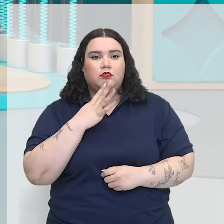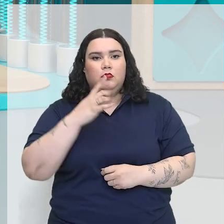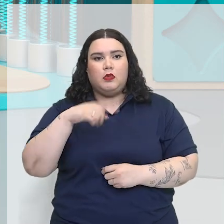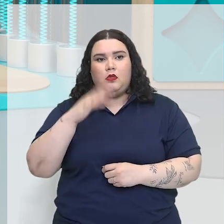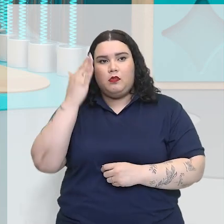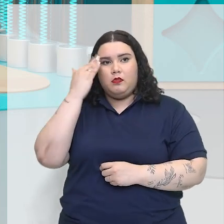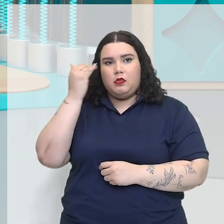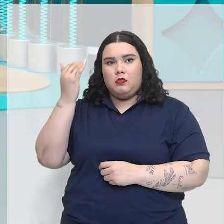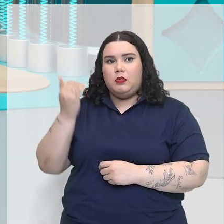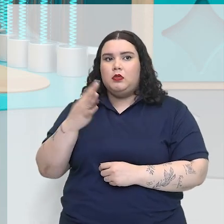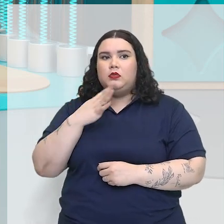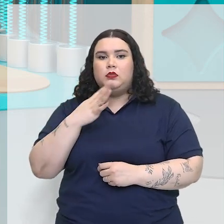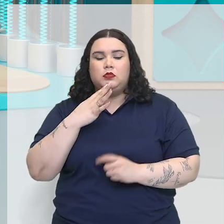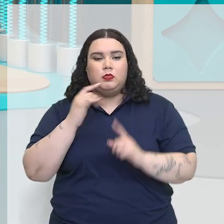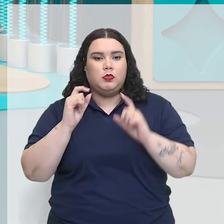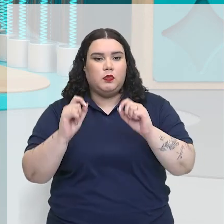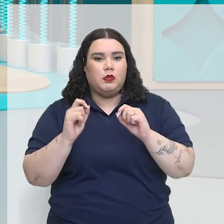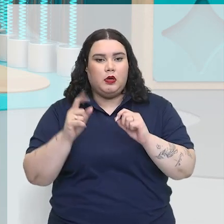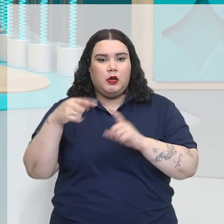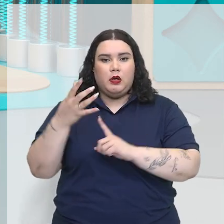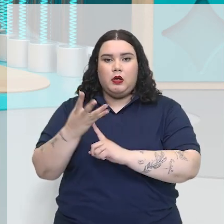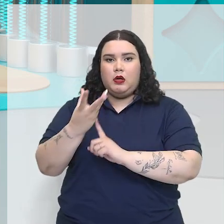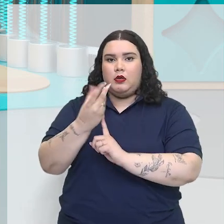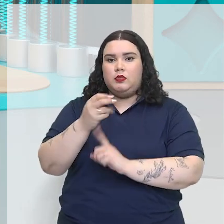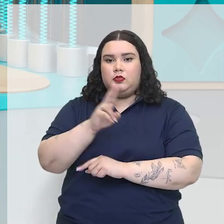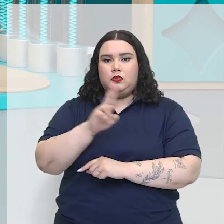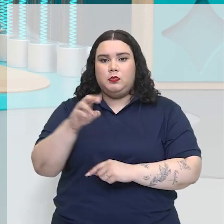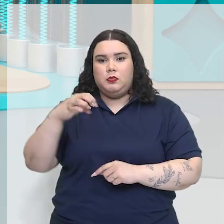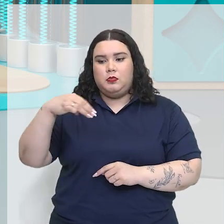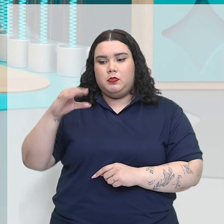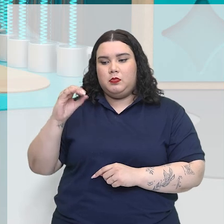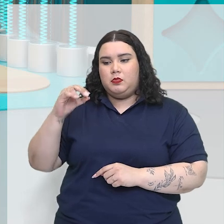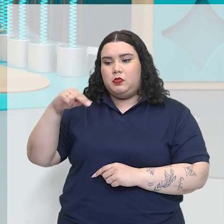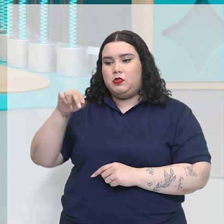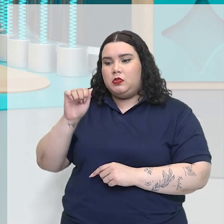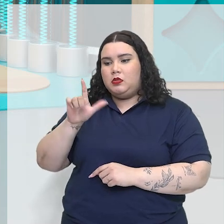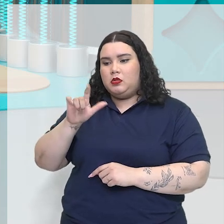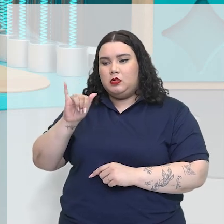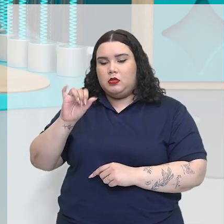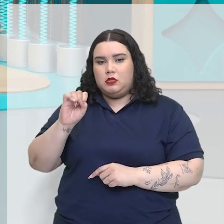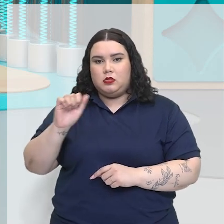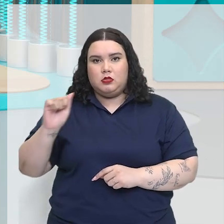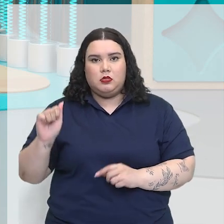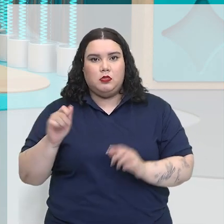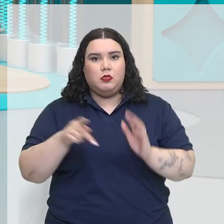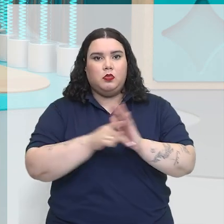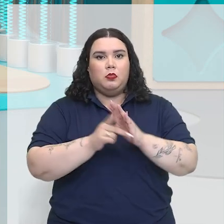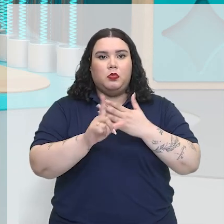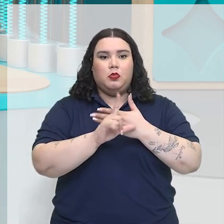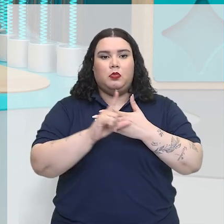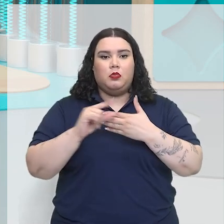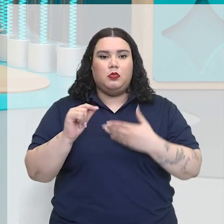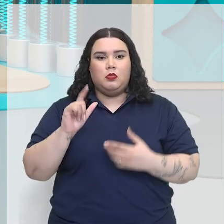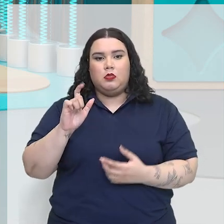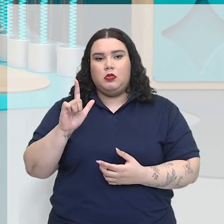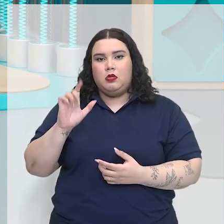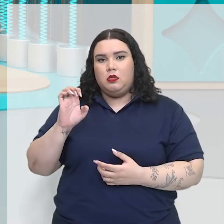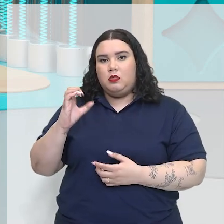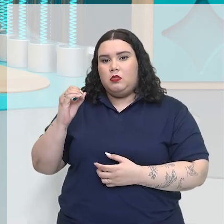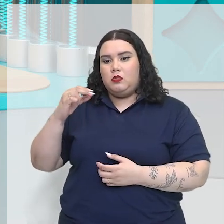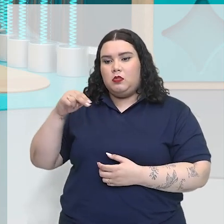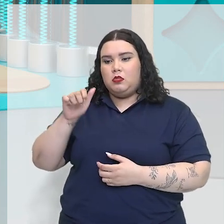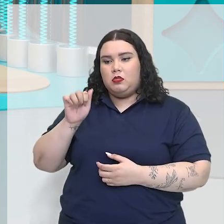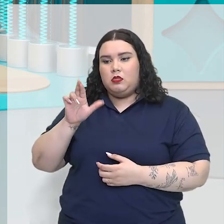obra conhecida como Mona Lisa, né, de Leonardo da Vinci. Então, essa obra ela é